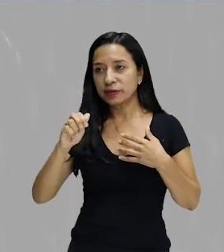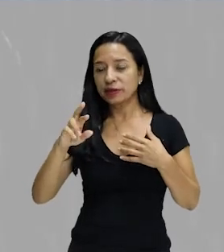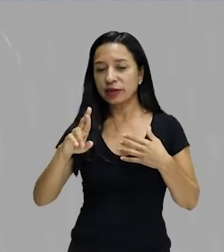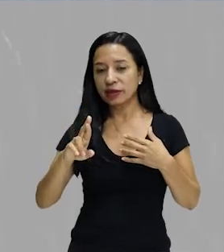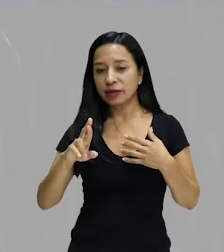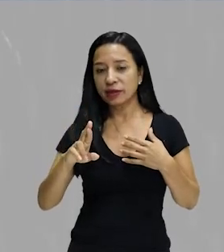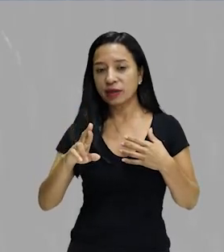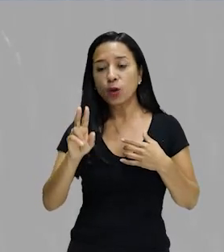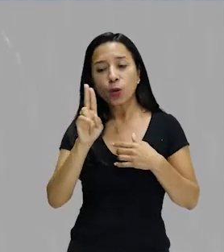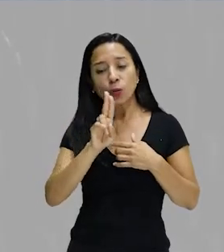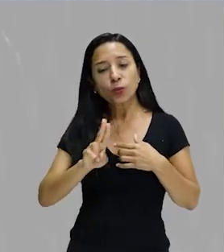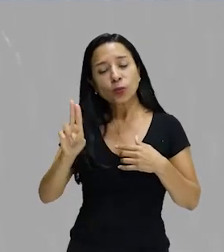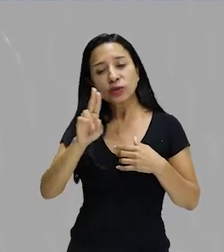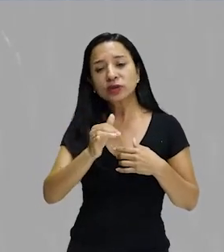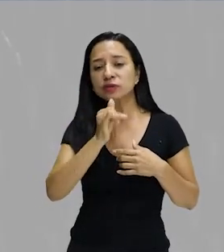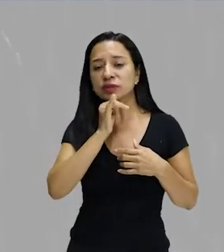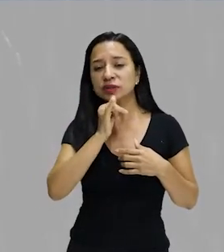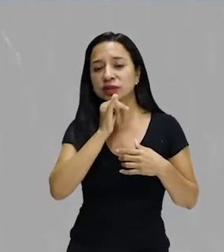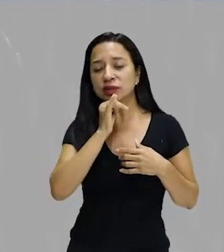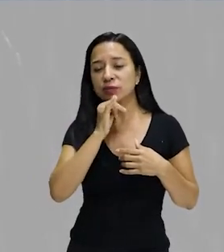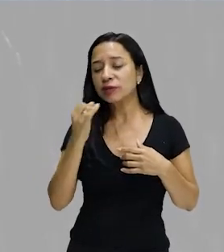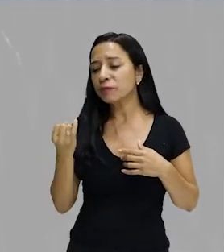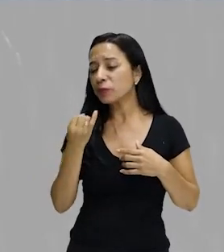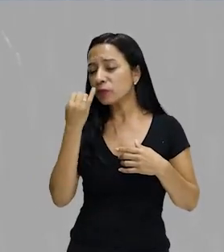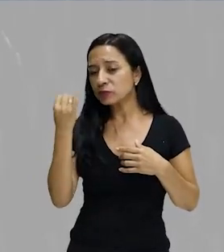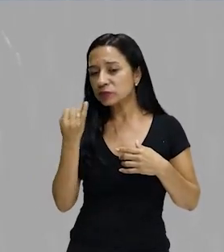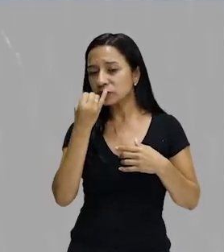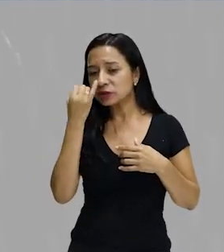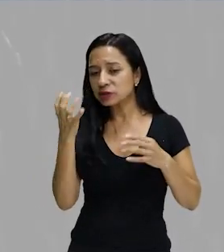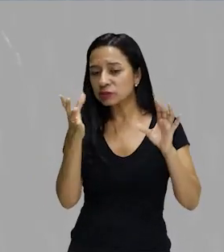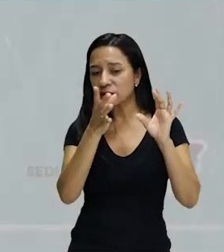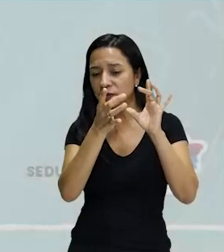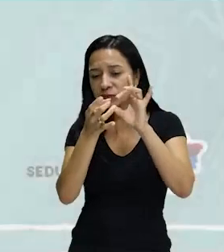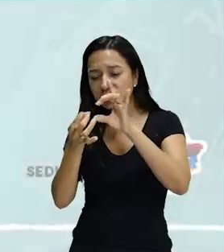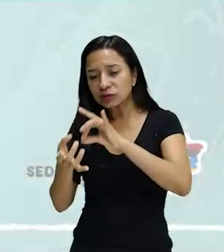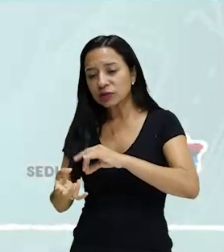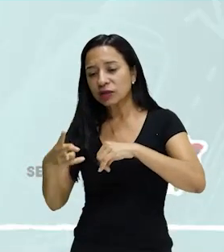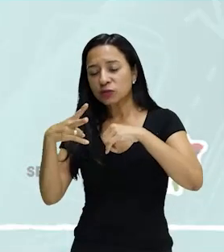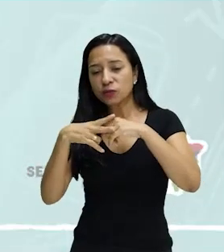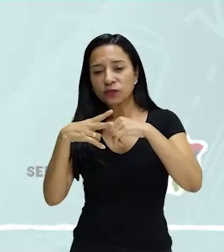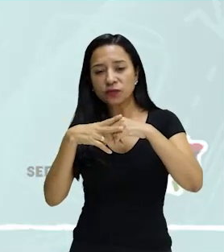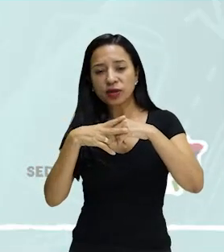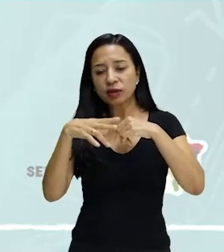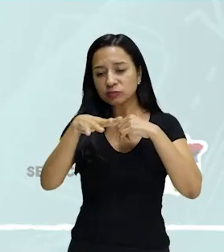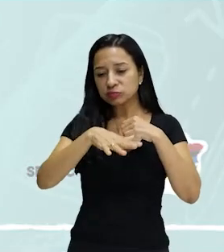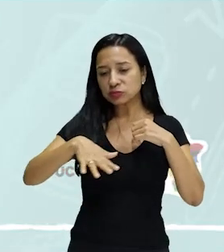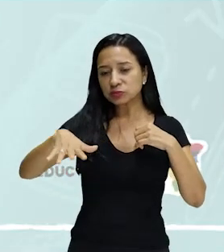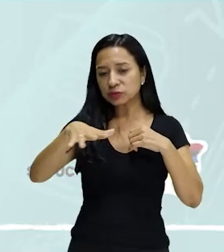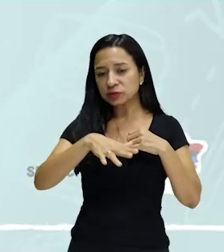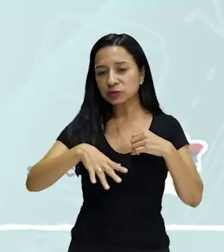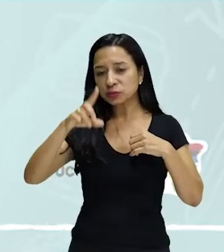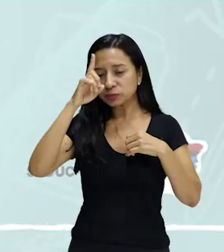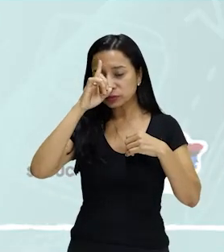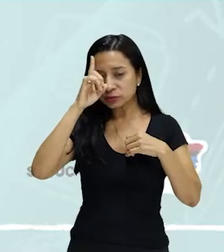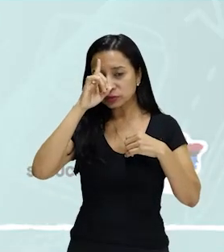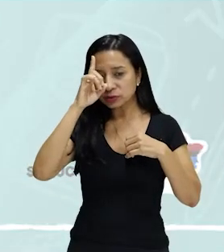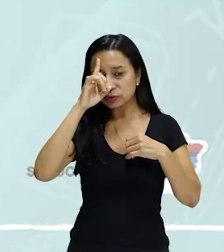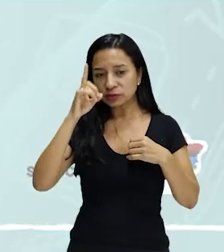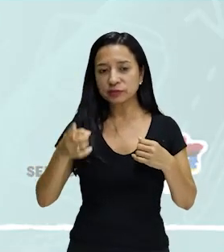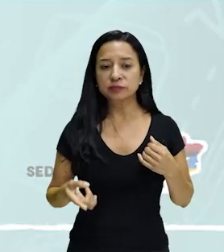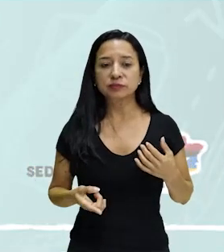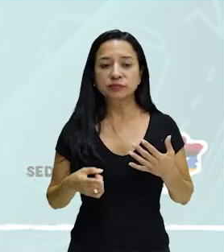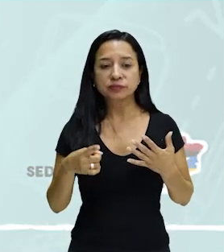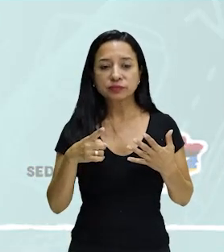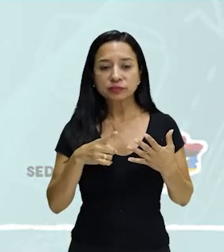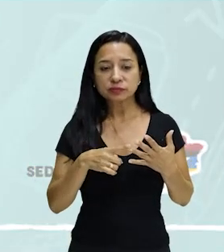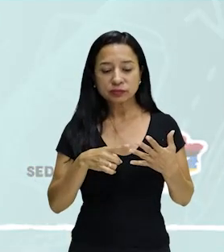vocês contextualizarem os verbos nas situações reais. O atraso do pagamento do carnê